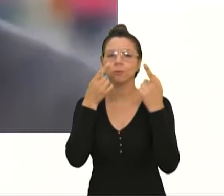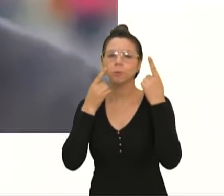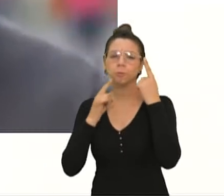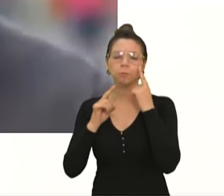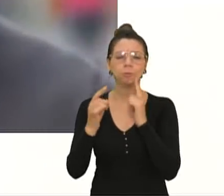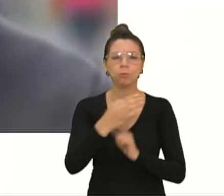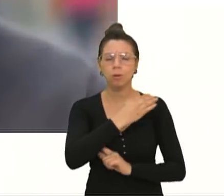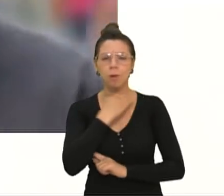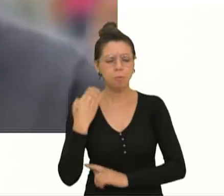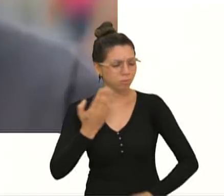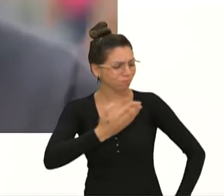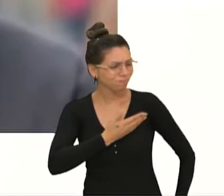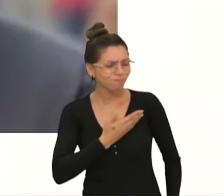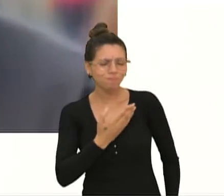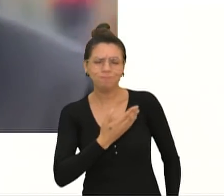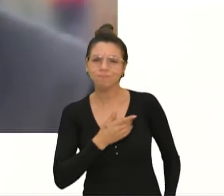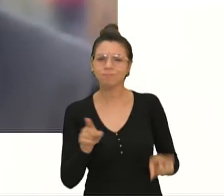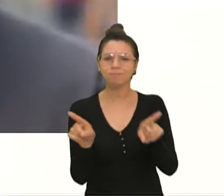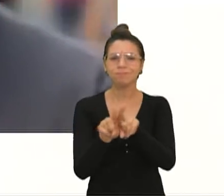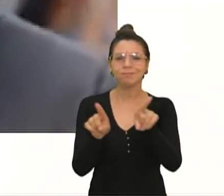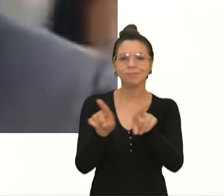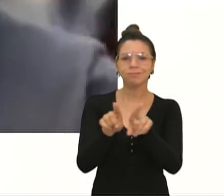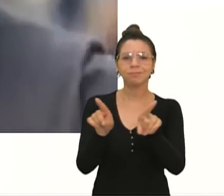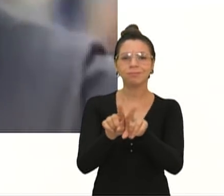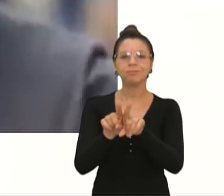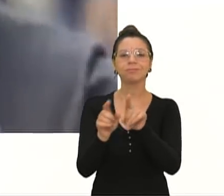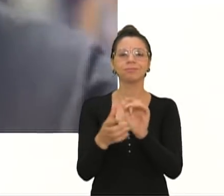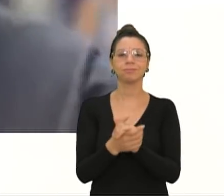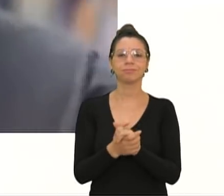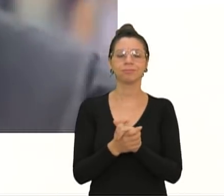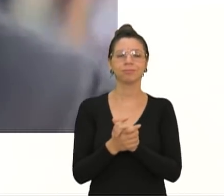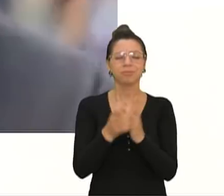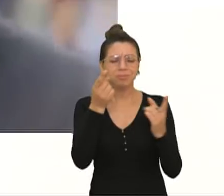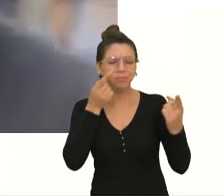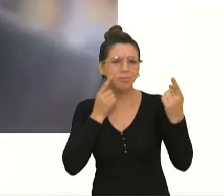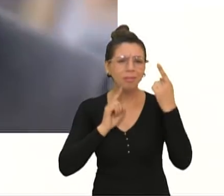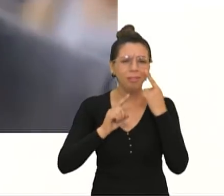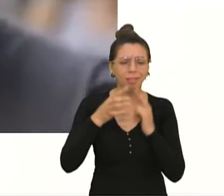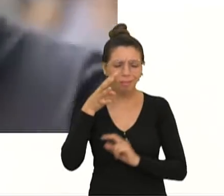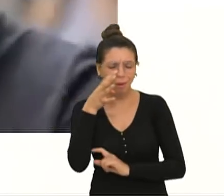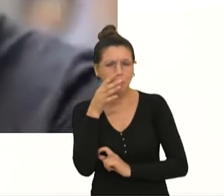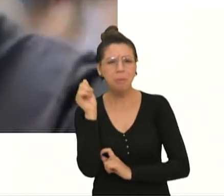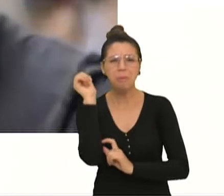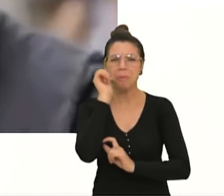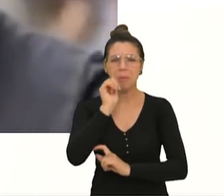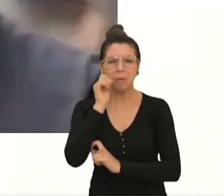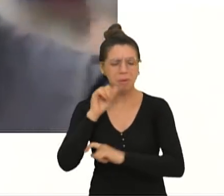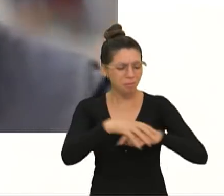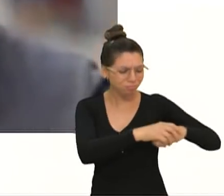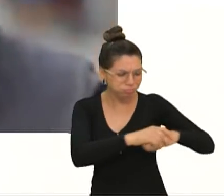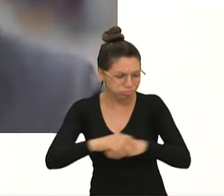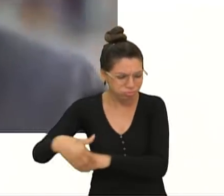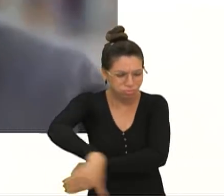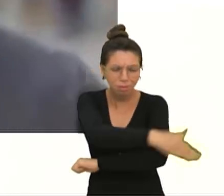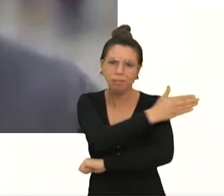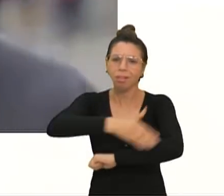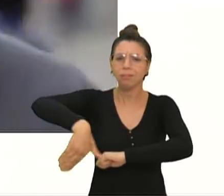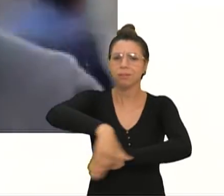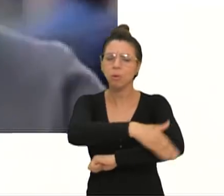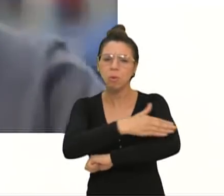de um amigo como Lázaro, o fato de Jesus certamente lacrimejar ao ver mulheres sendo arrastadas pelas